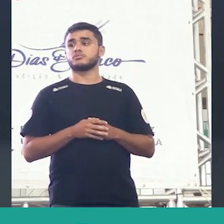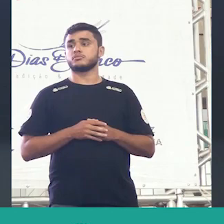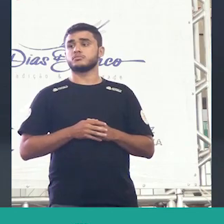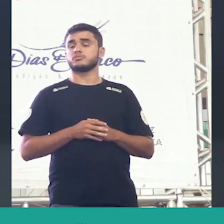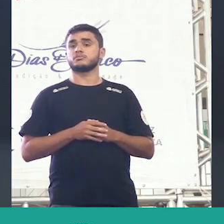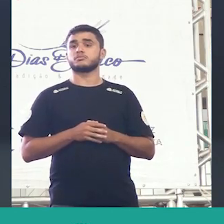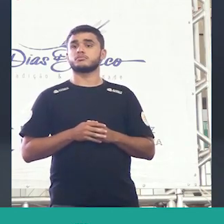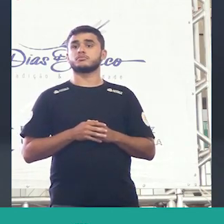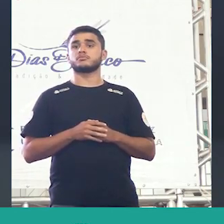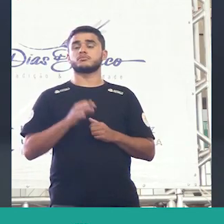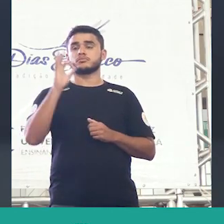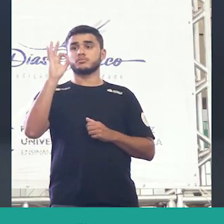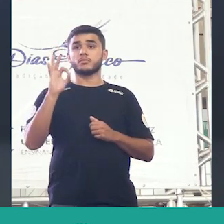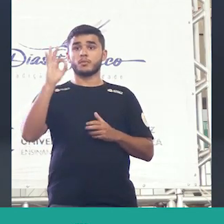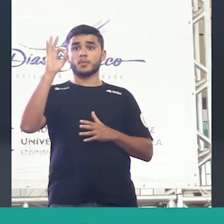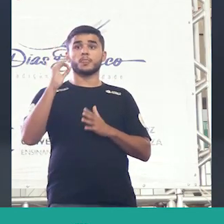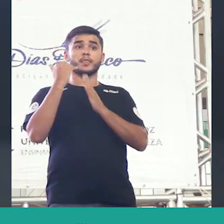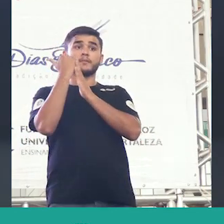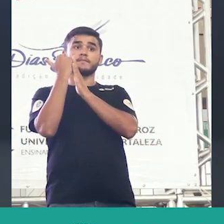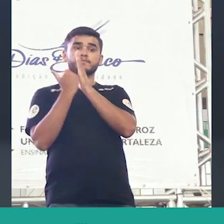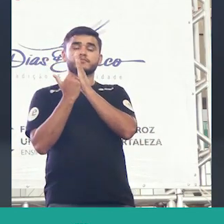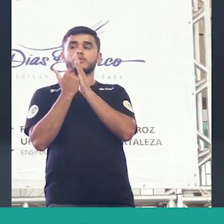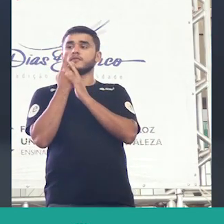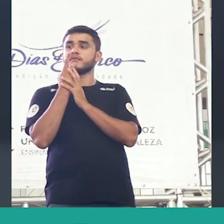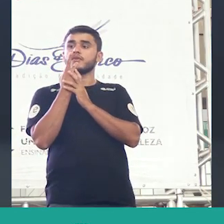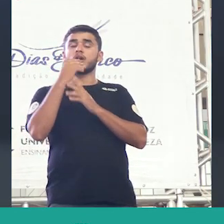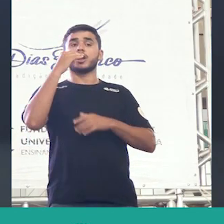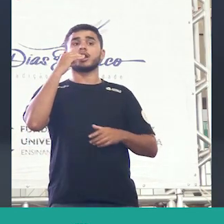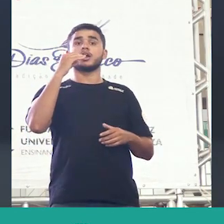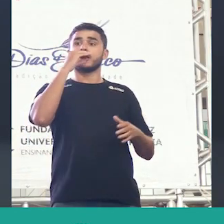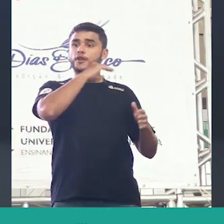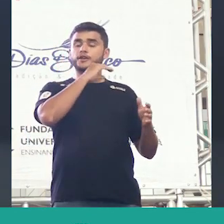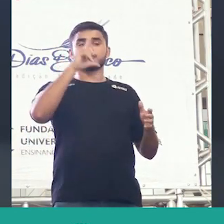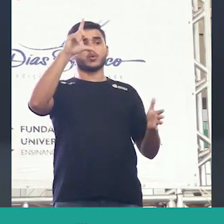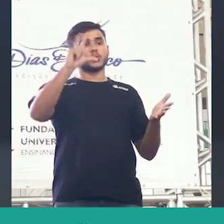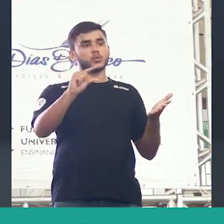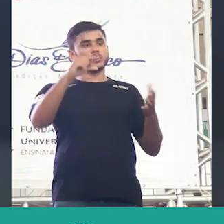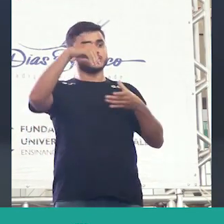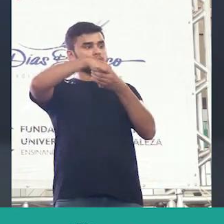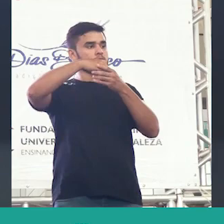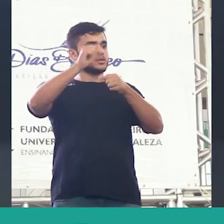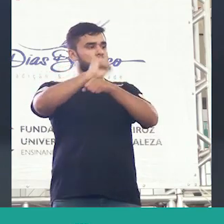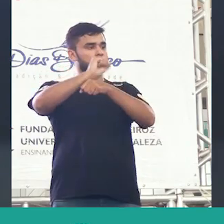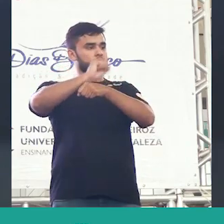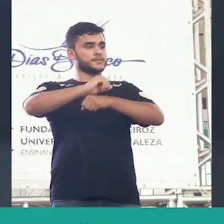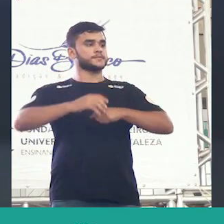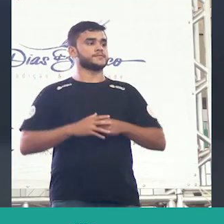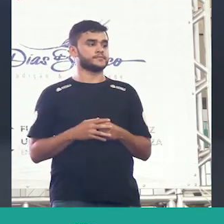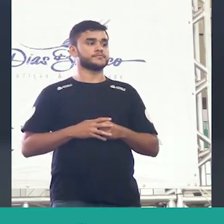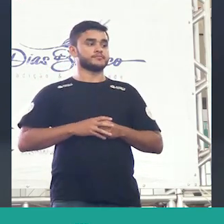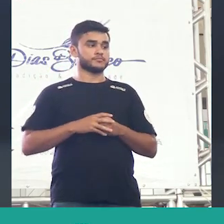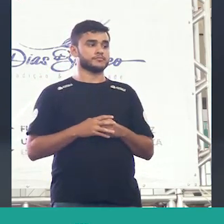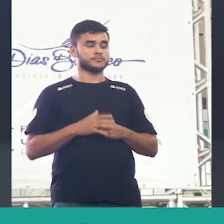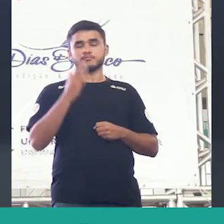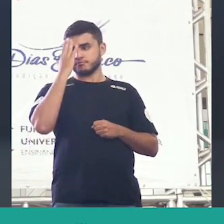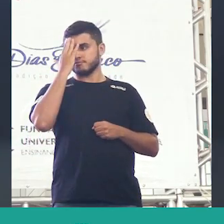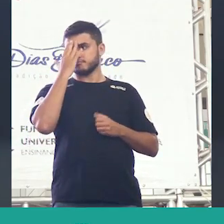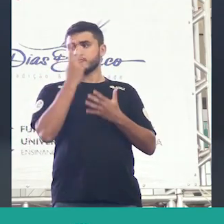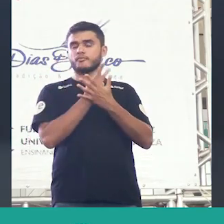menores a porcentagem, menos calor tem dentro do carro. Menos porcentagem, mais escuro, menos calor.